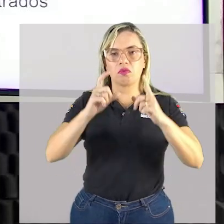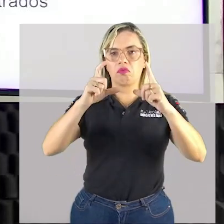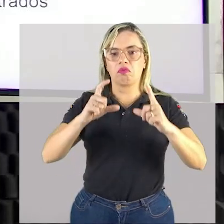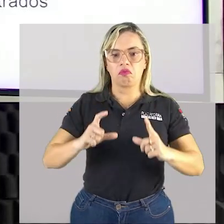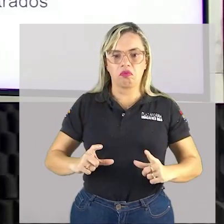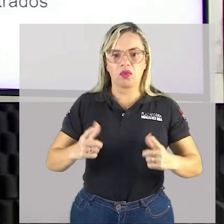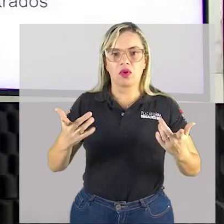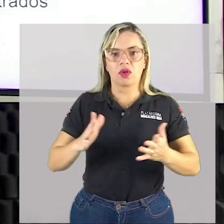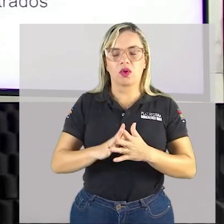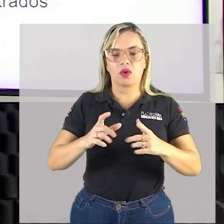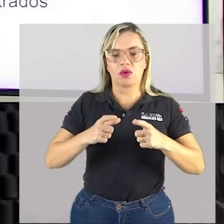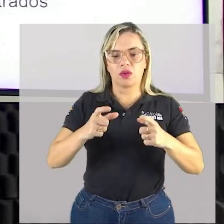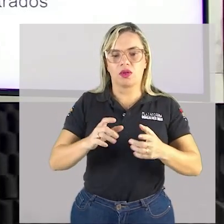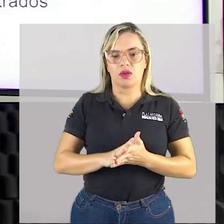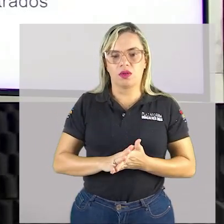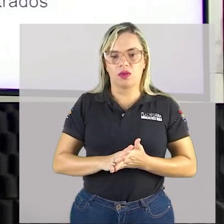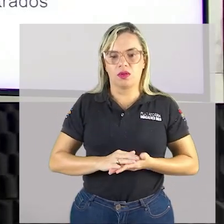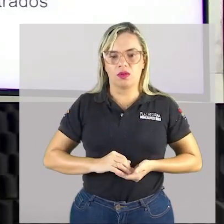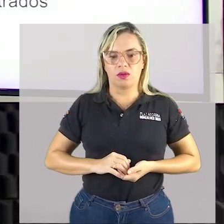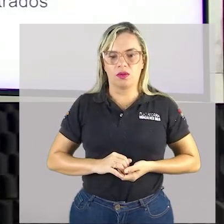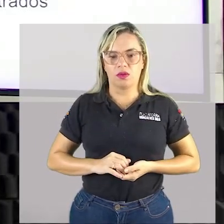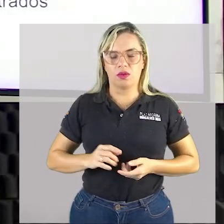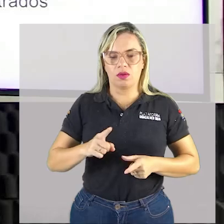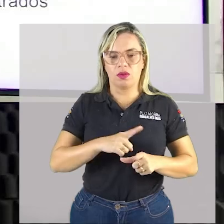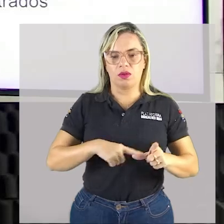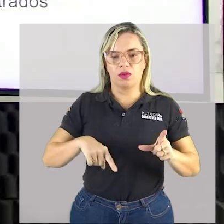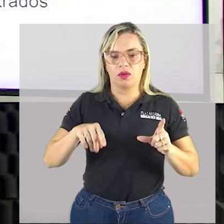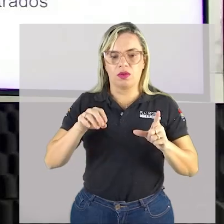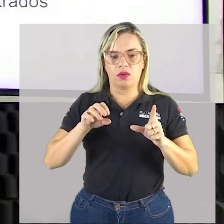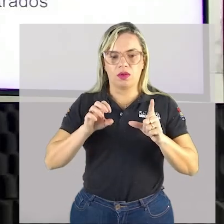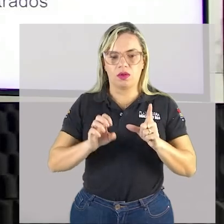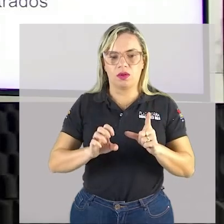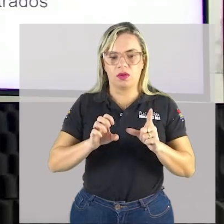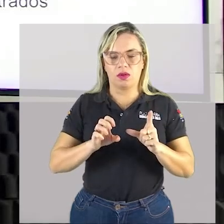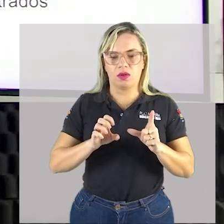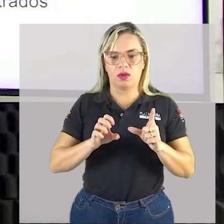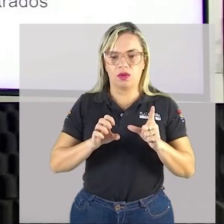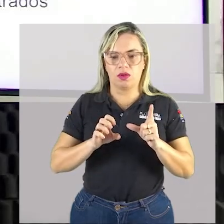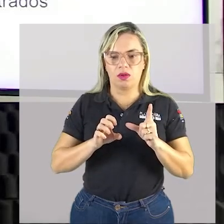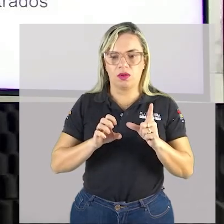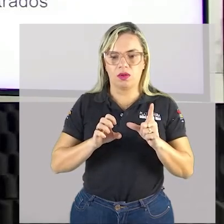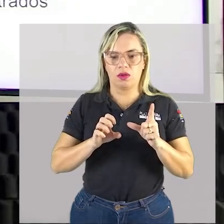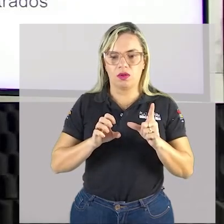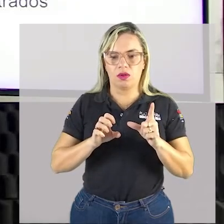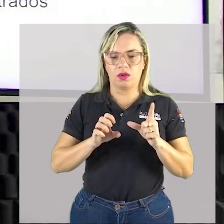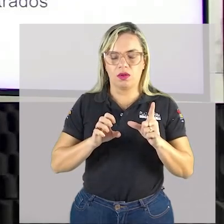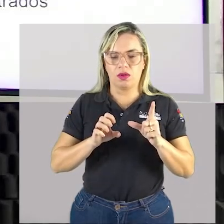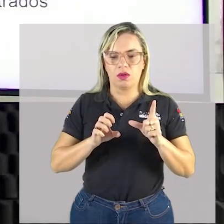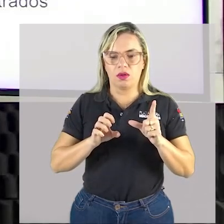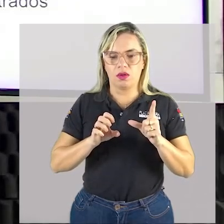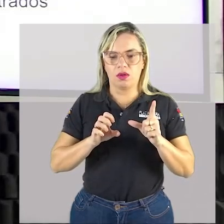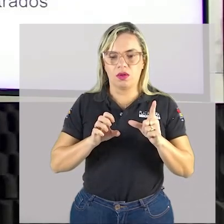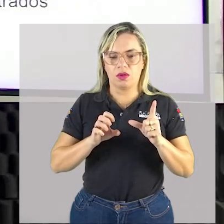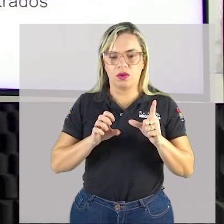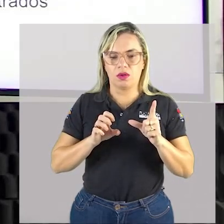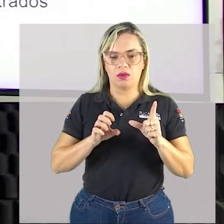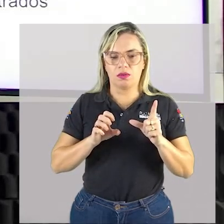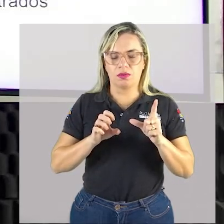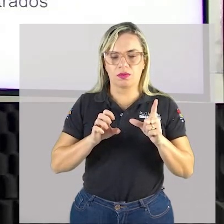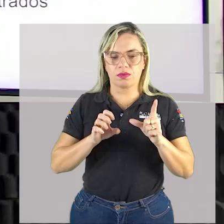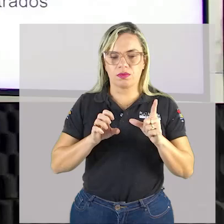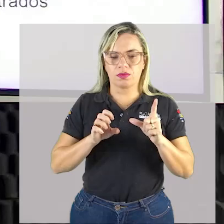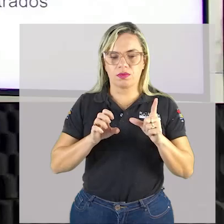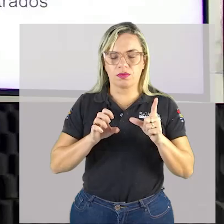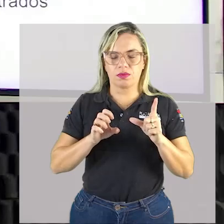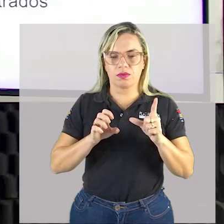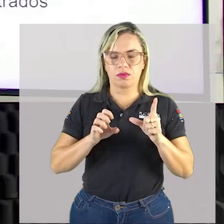No nível 1, equilibrar o consumo de proteínas, mais frequente no nível 4, e aumentar o consumo